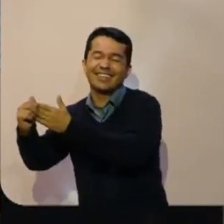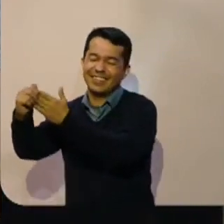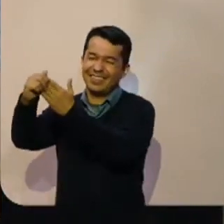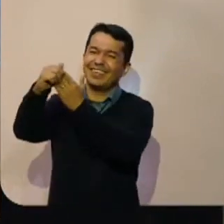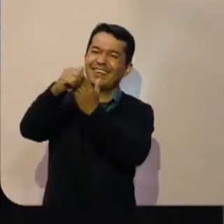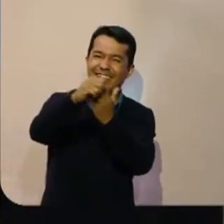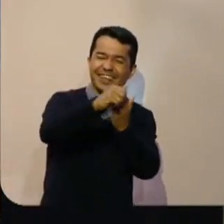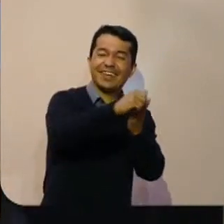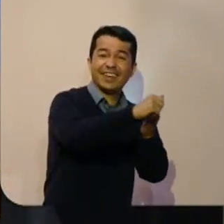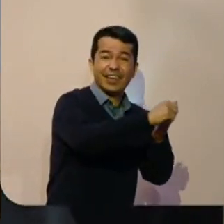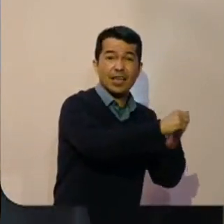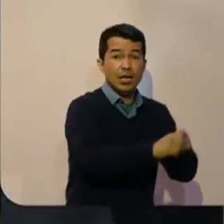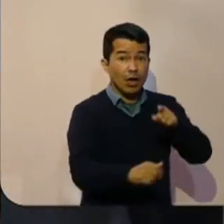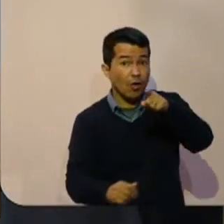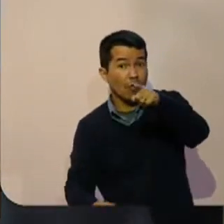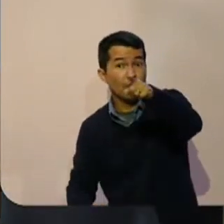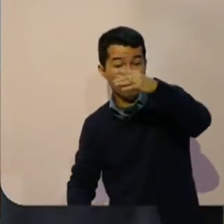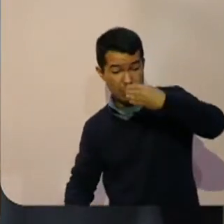Segura,